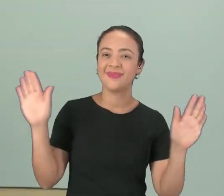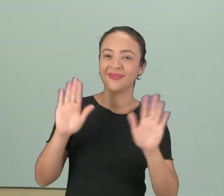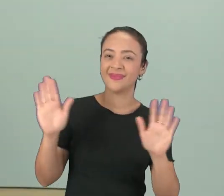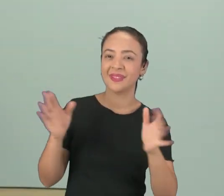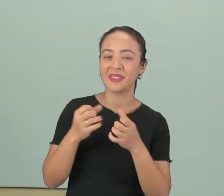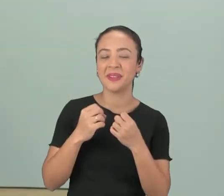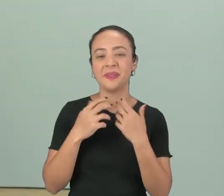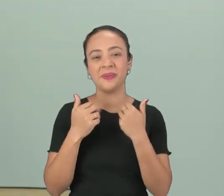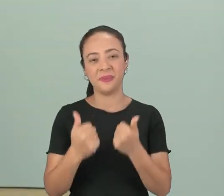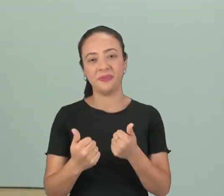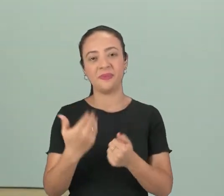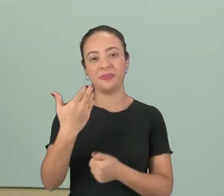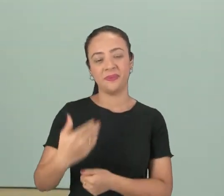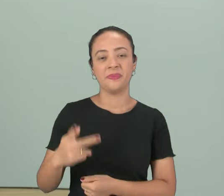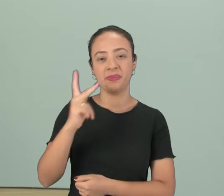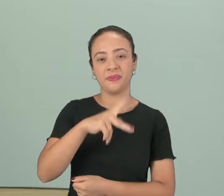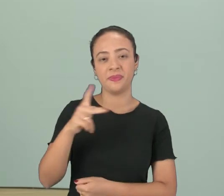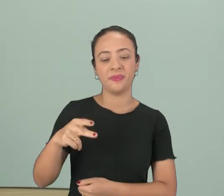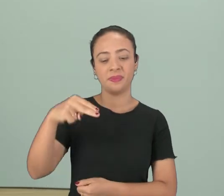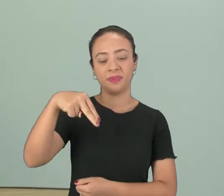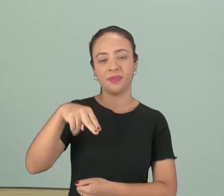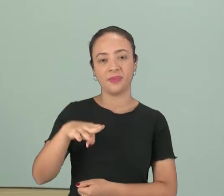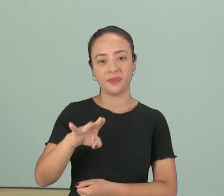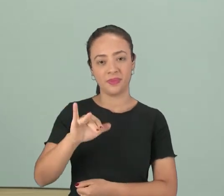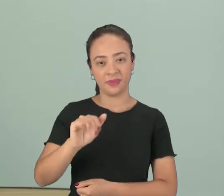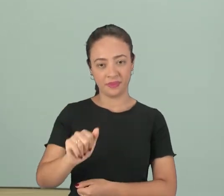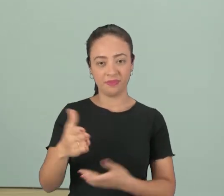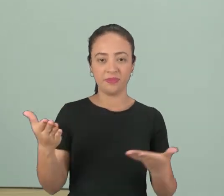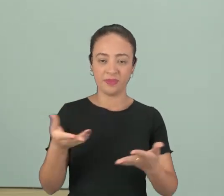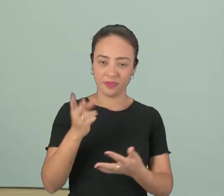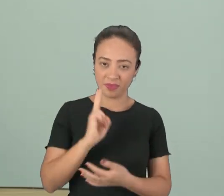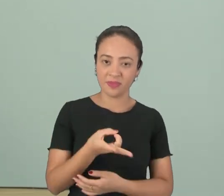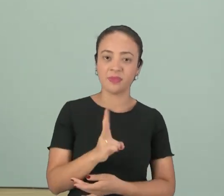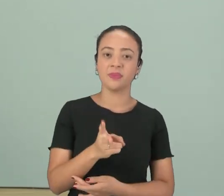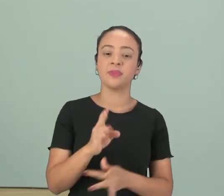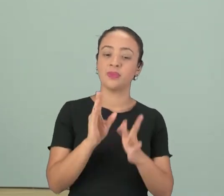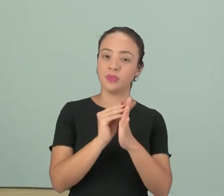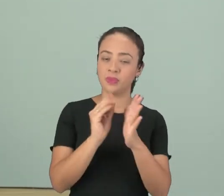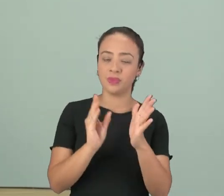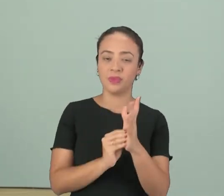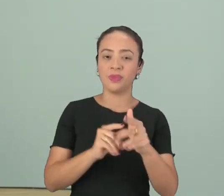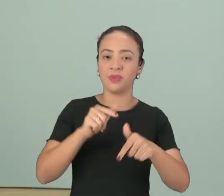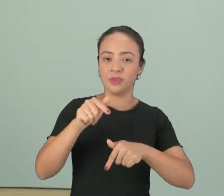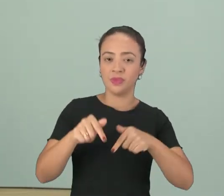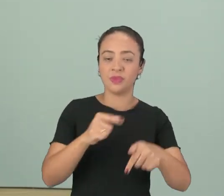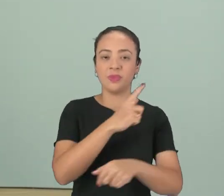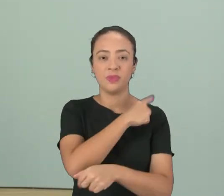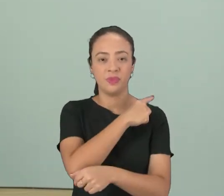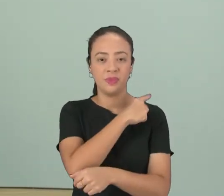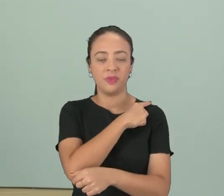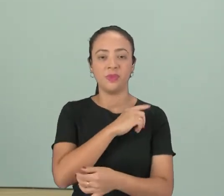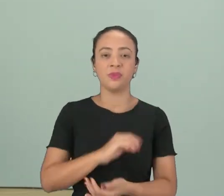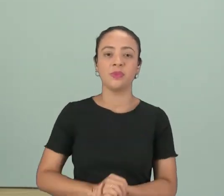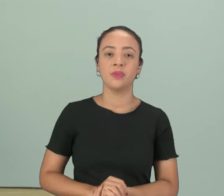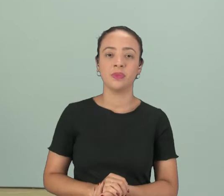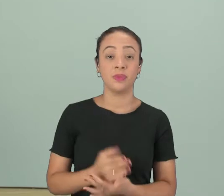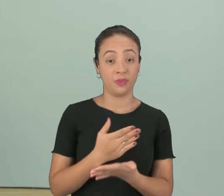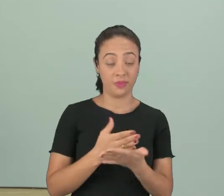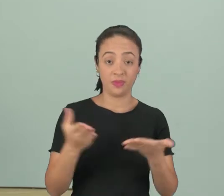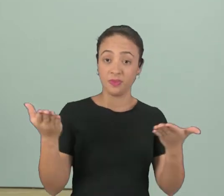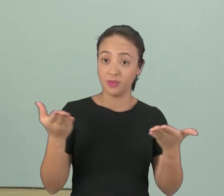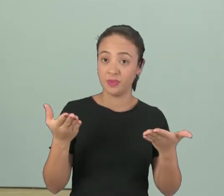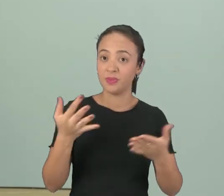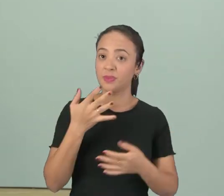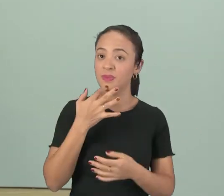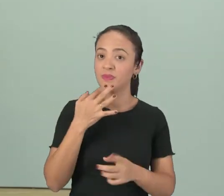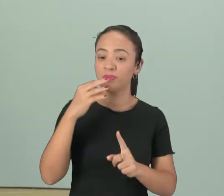Olá, pessoal, tudo bem? Sou a professora Núbia. Vamos dar continuidade aos conteúdos de Química da primeira série. E para a gente iniciar,